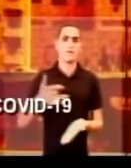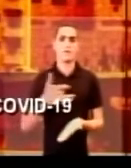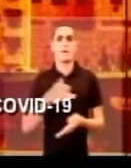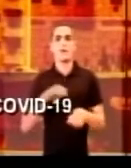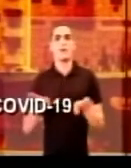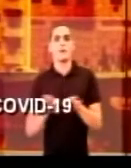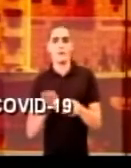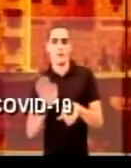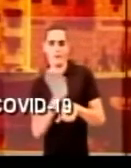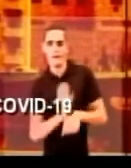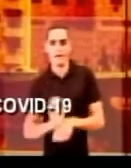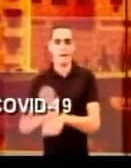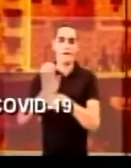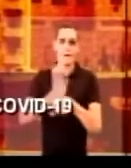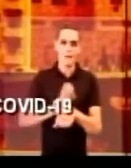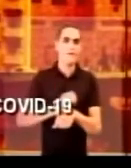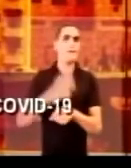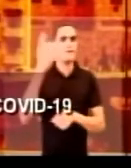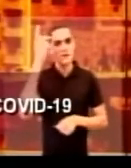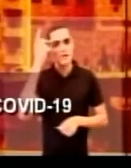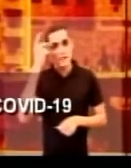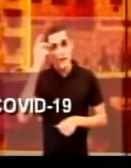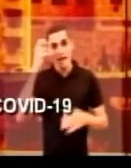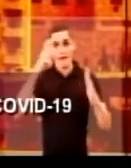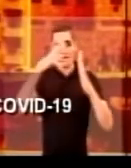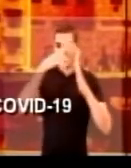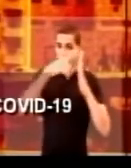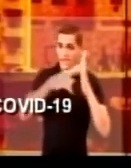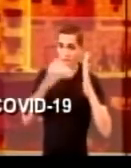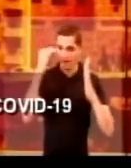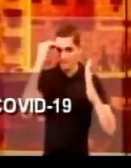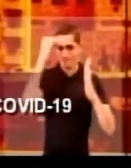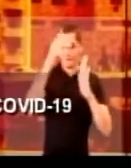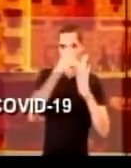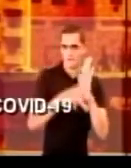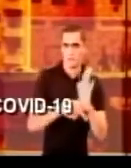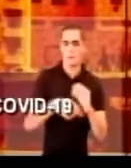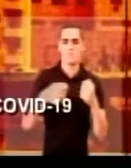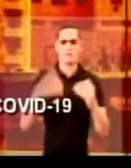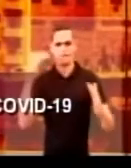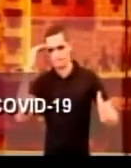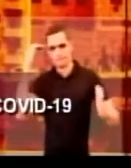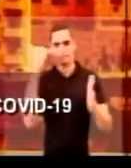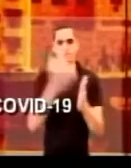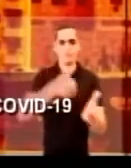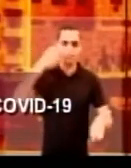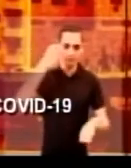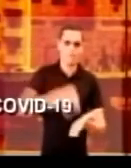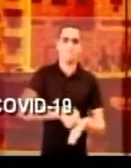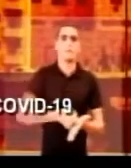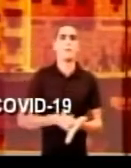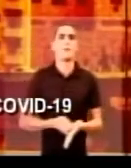ser seguidos rigorosamente. É a primeira vez que é nominal.